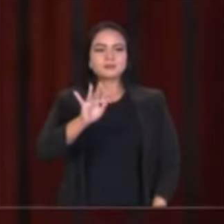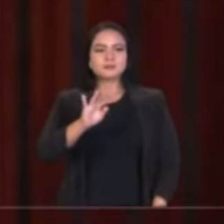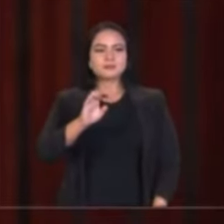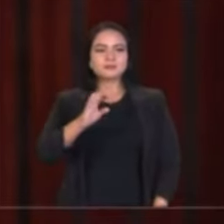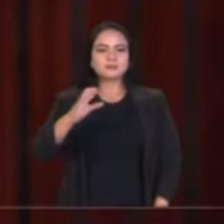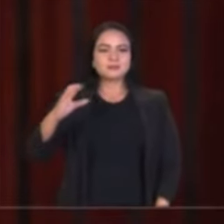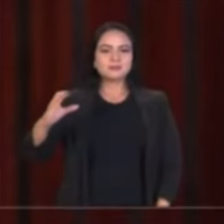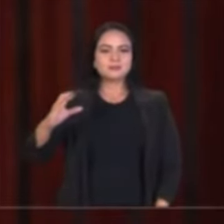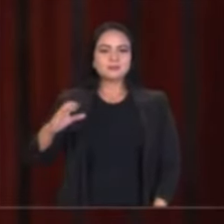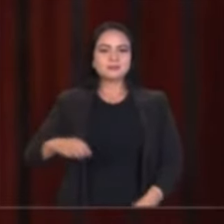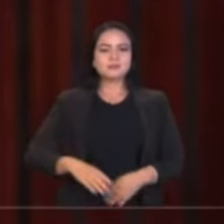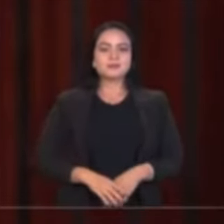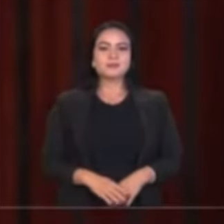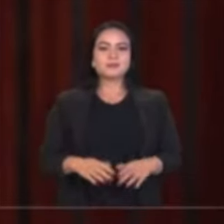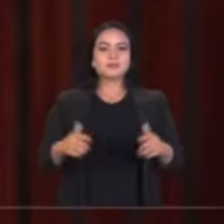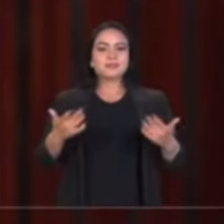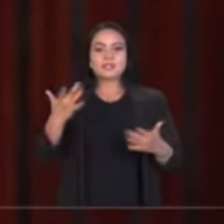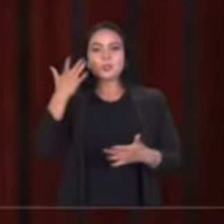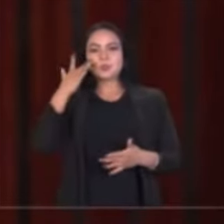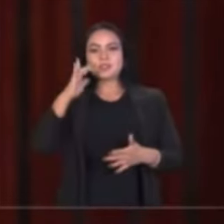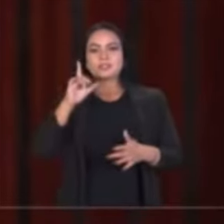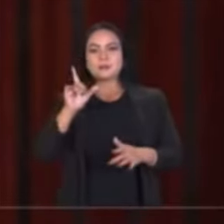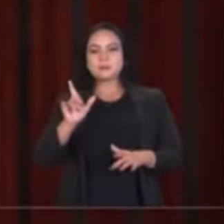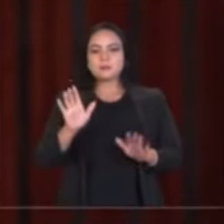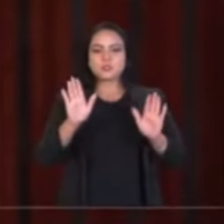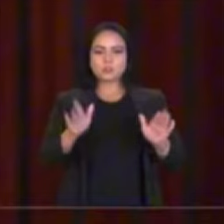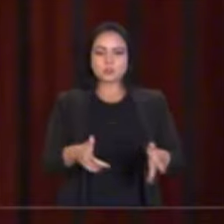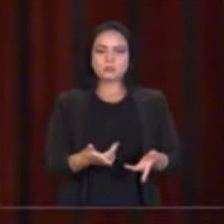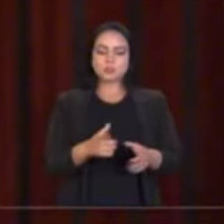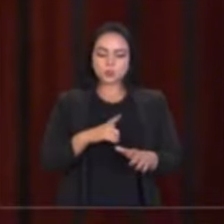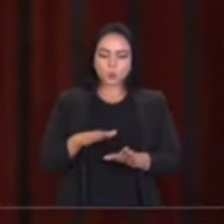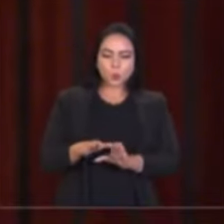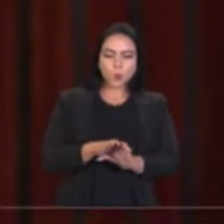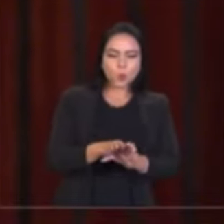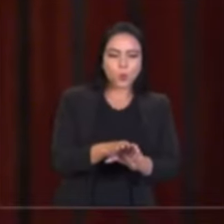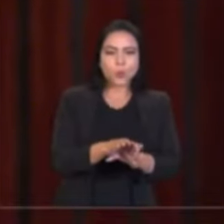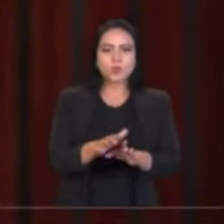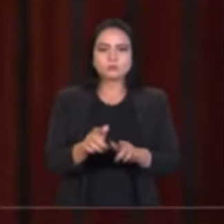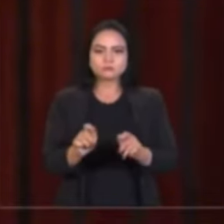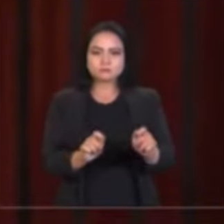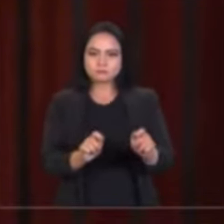podem dizer que não sabem que estão sendo instrumentalizadas.